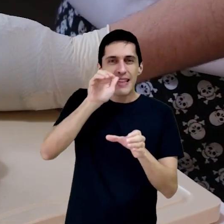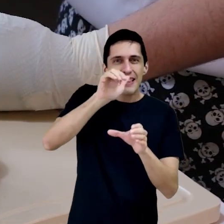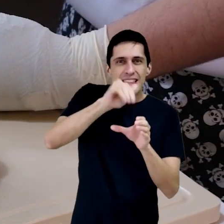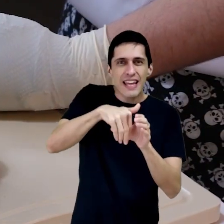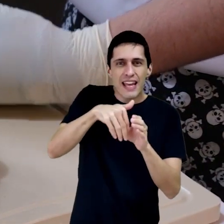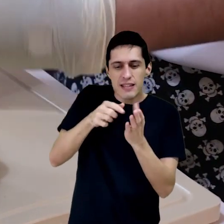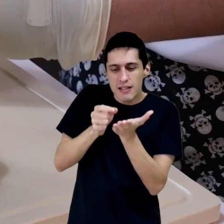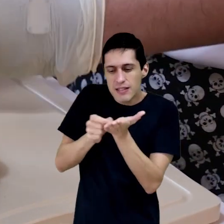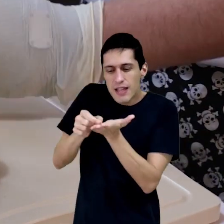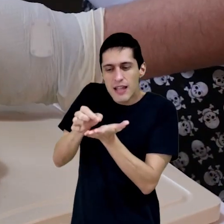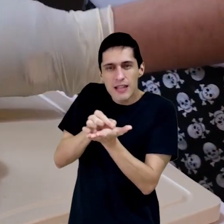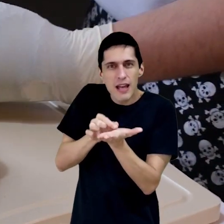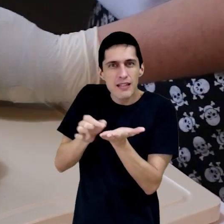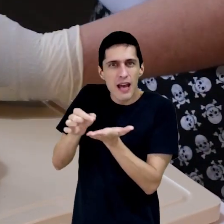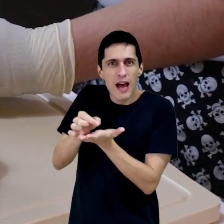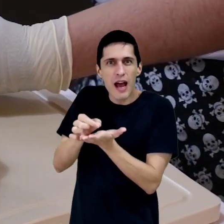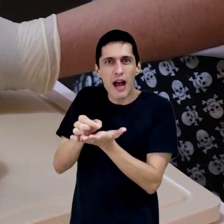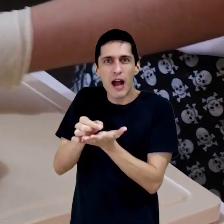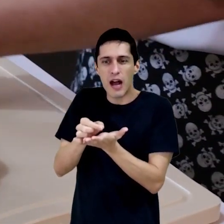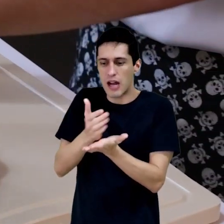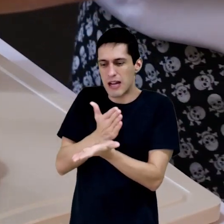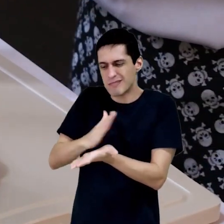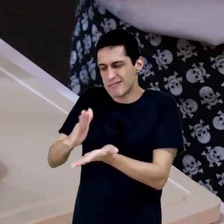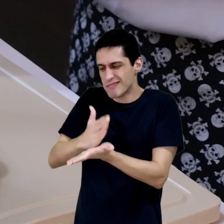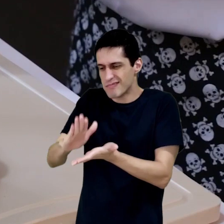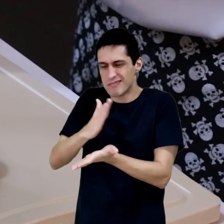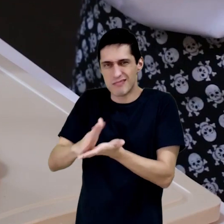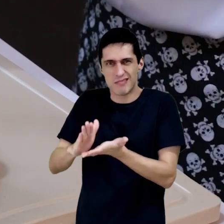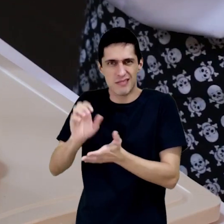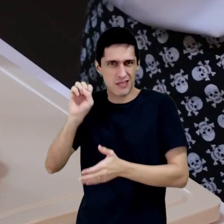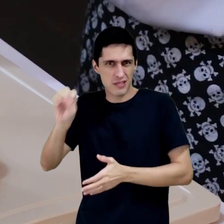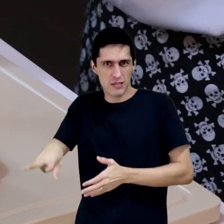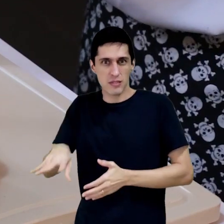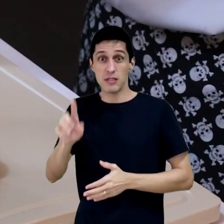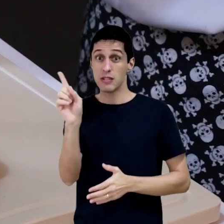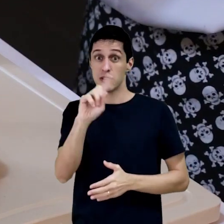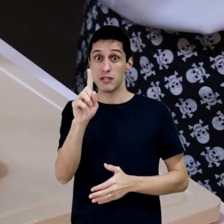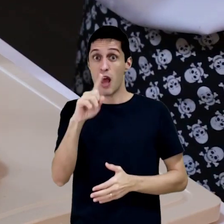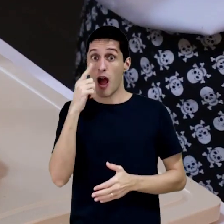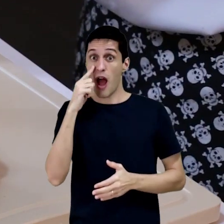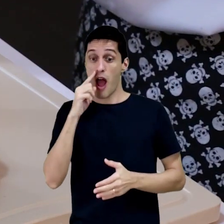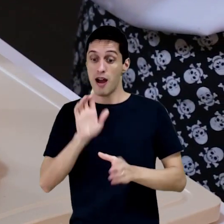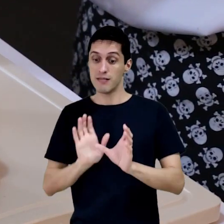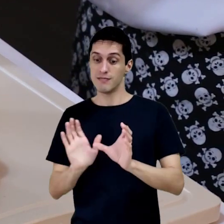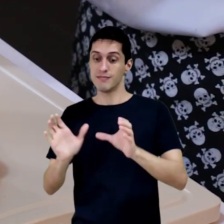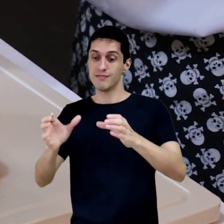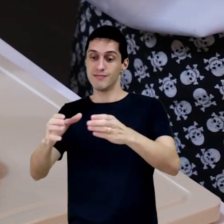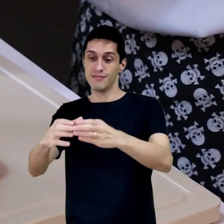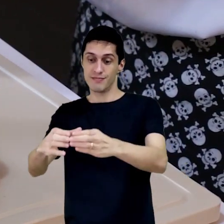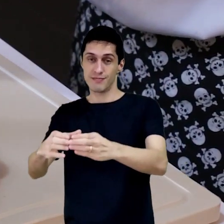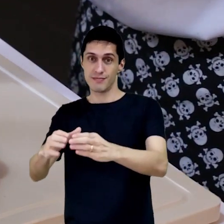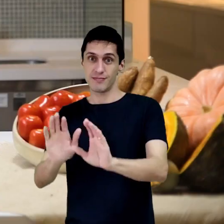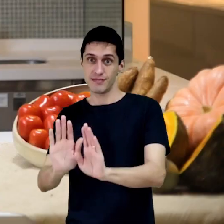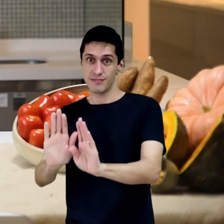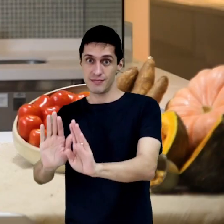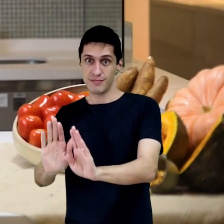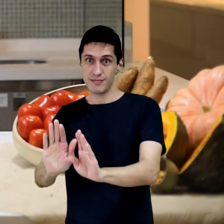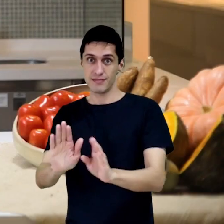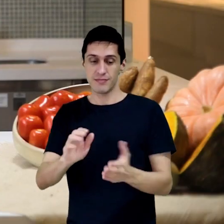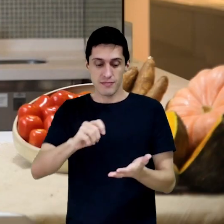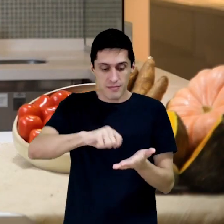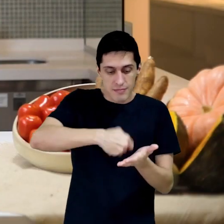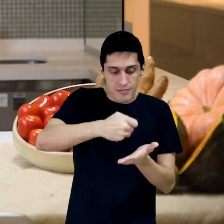serão descartadas. Nós vamos aqui, ó, com uma colherzinha, deixar elas aqui já separadas.